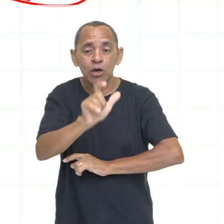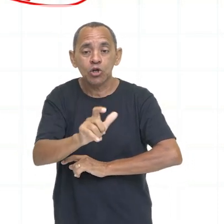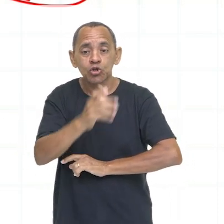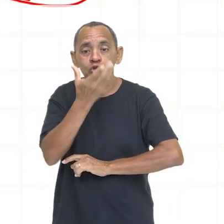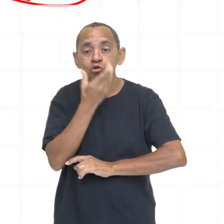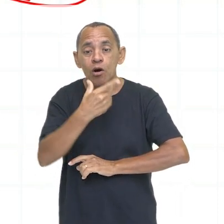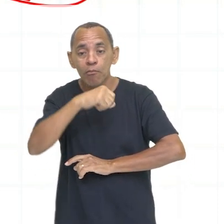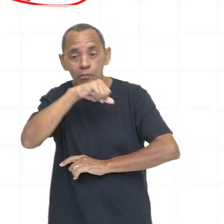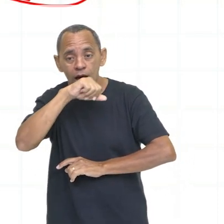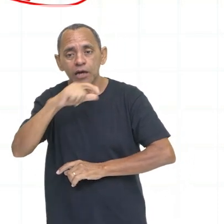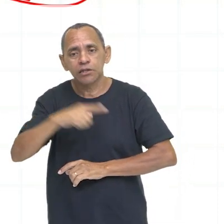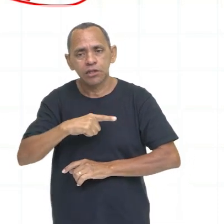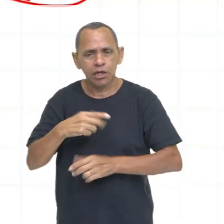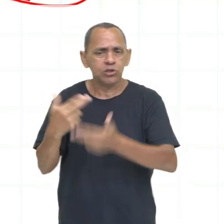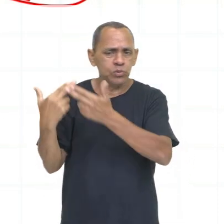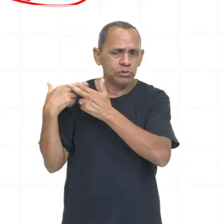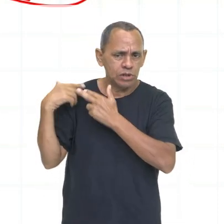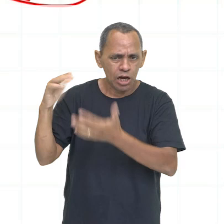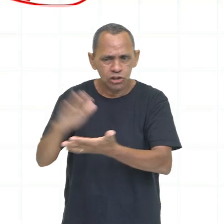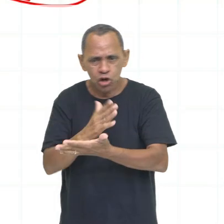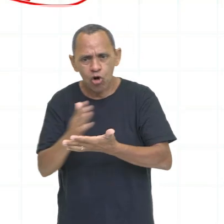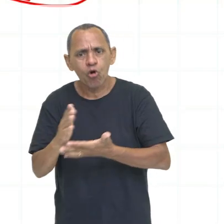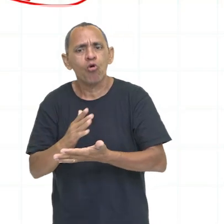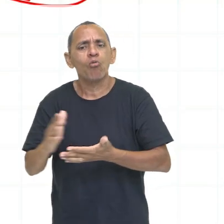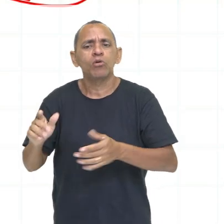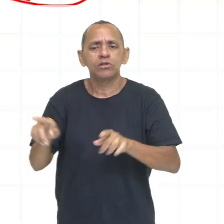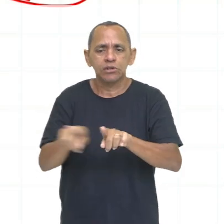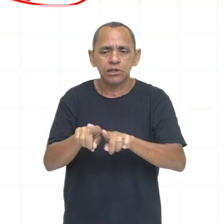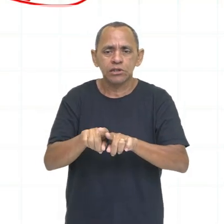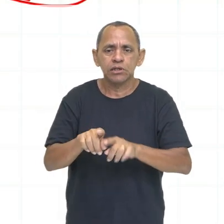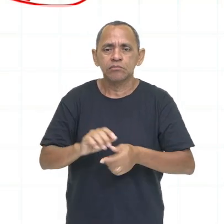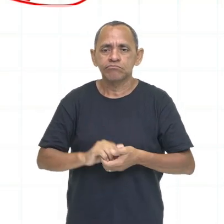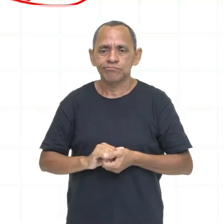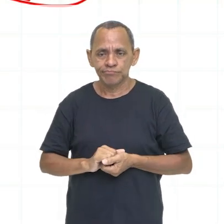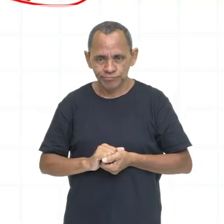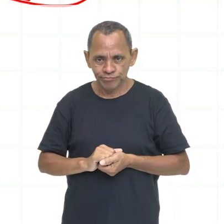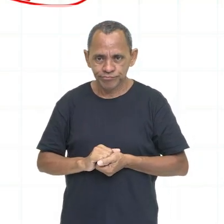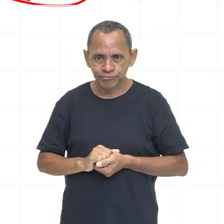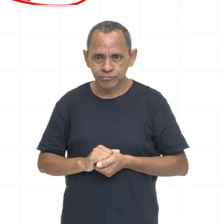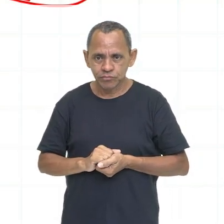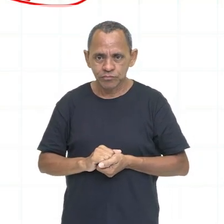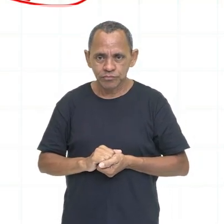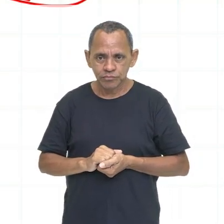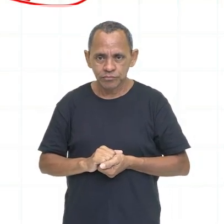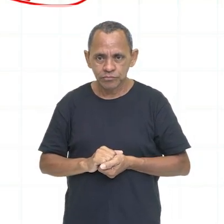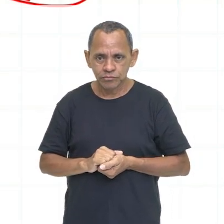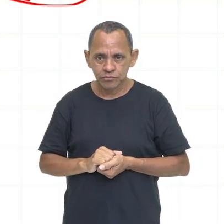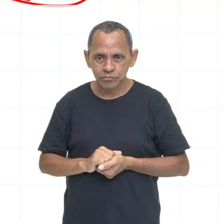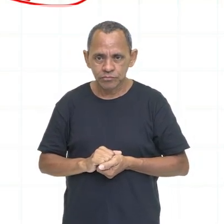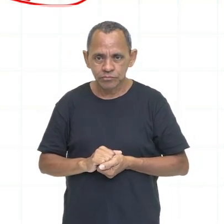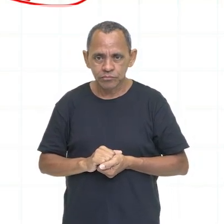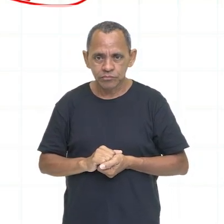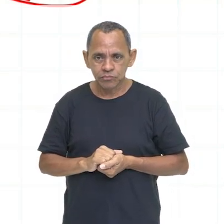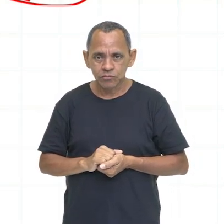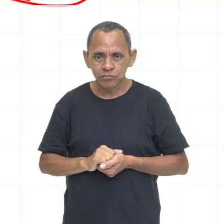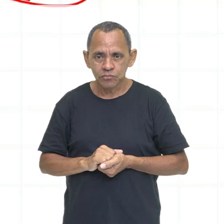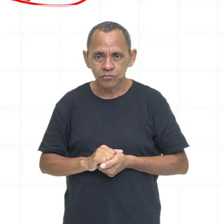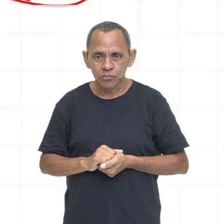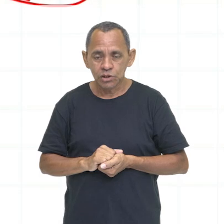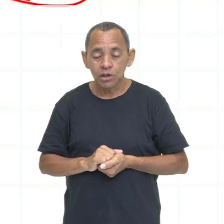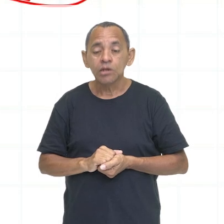papel a desempenhar, né, não que ele esteja fingindo, mas ele tem que agir como tal, né, e affiliations,